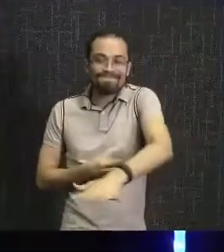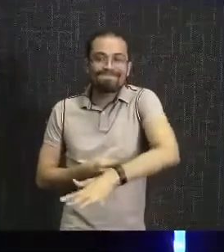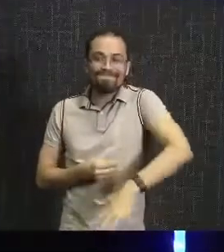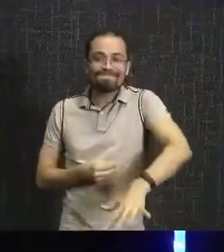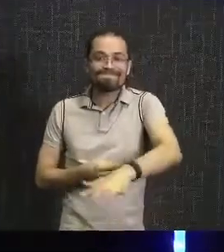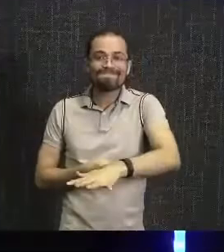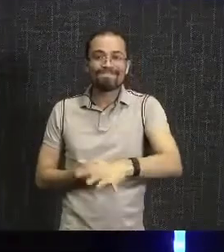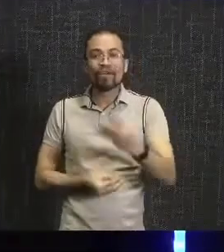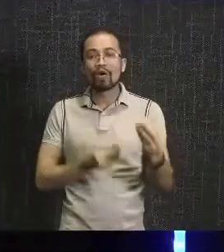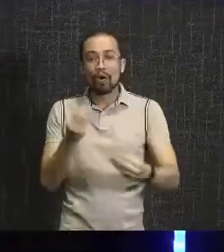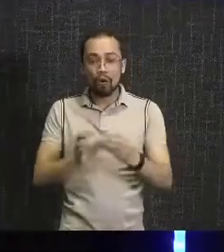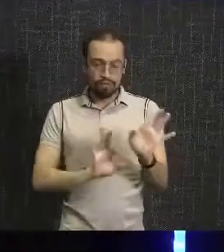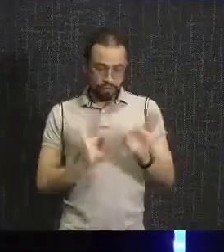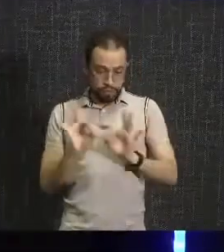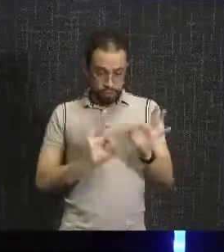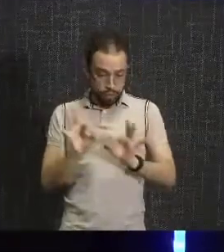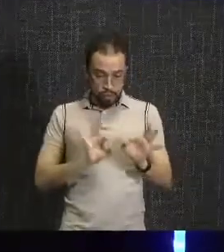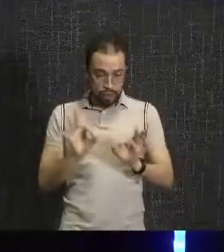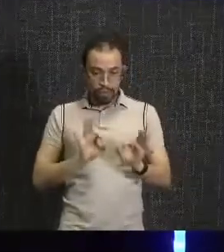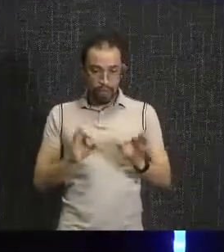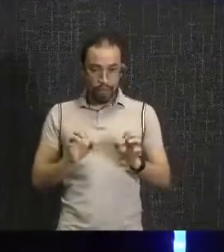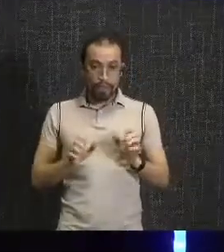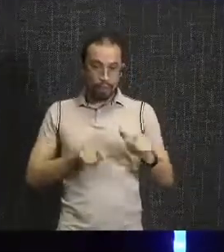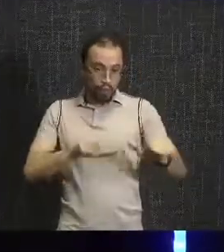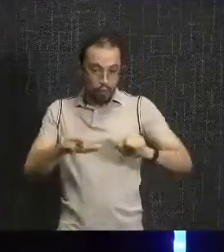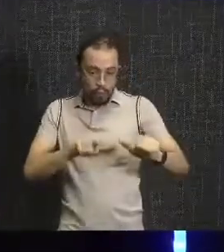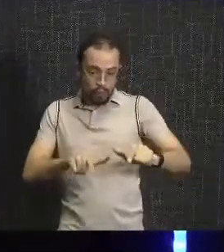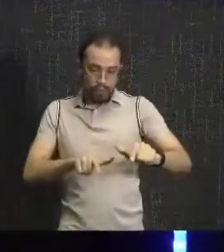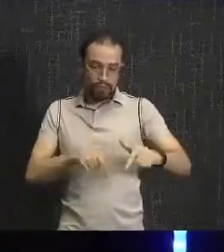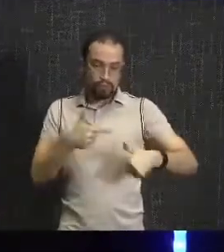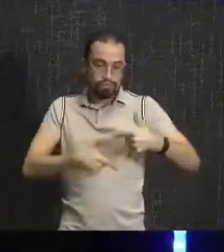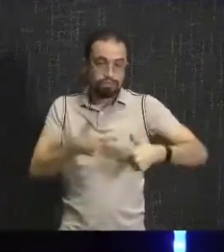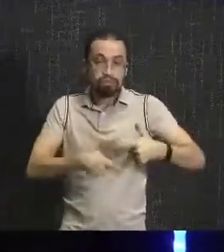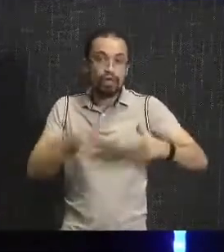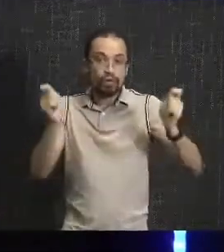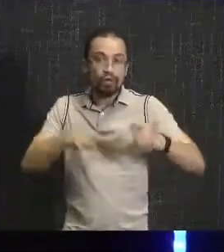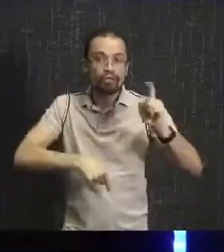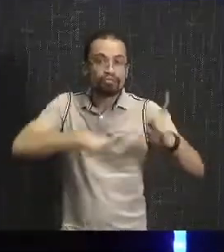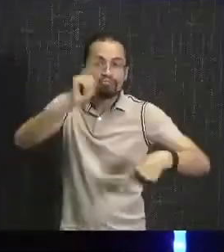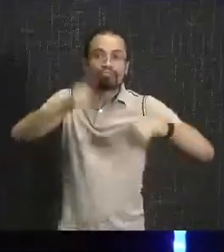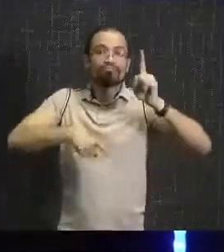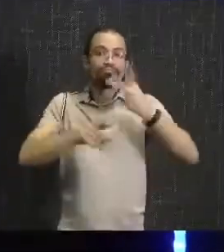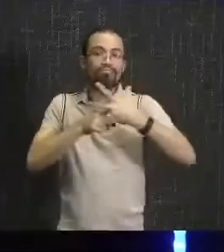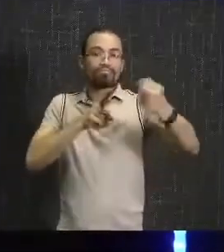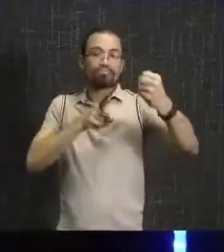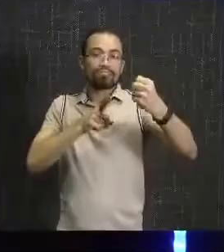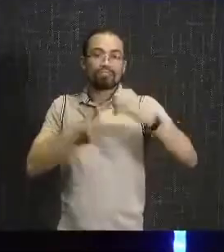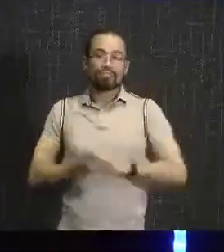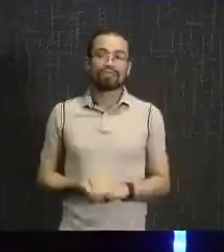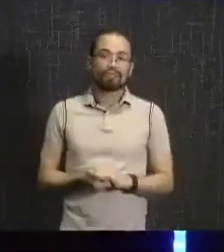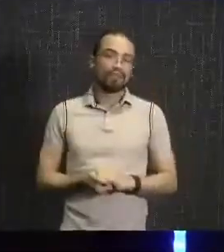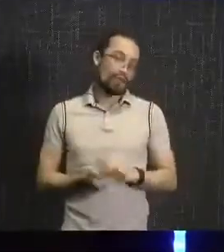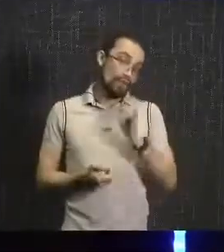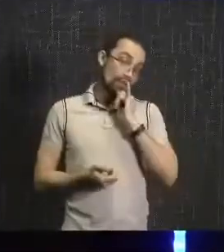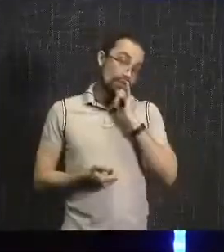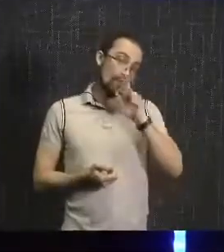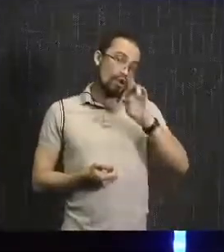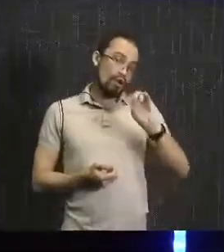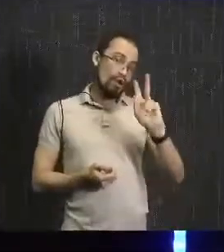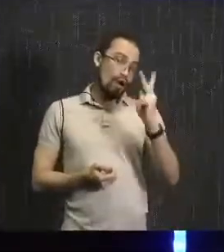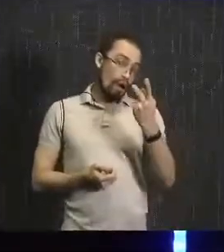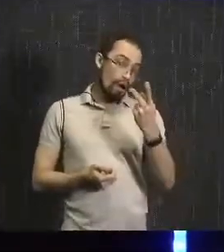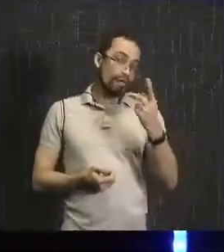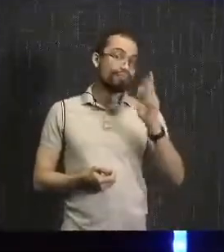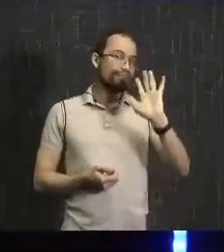que suas atividades empresariais possam lograr êxito, né? O Rock falou um pouco antes